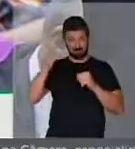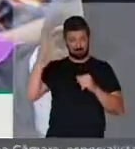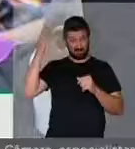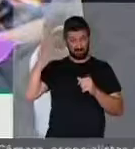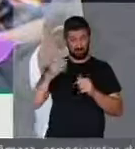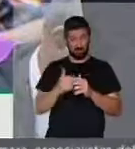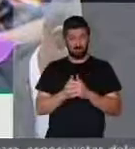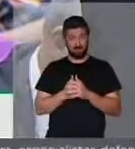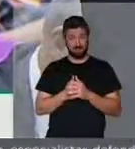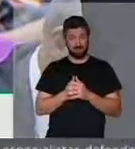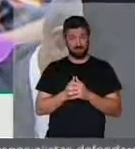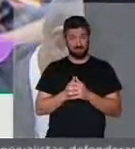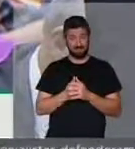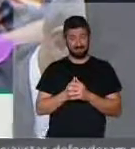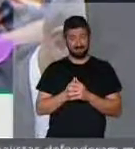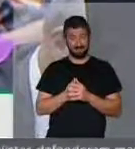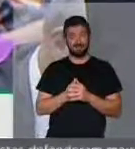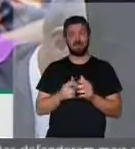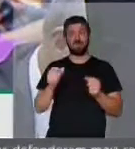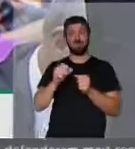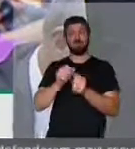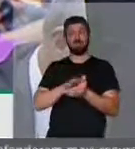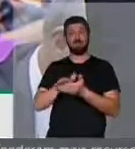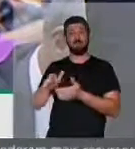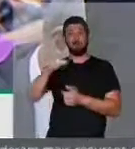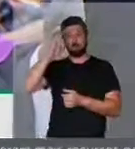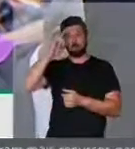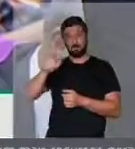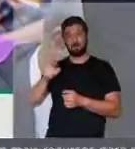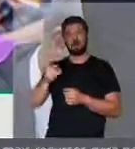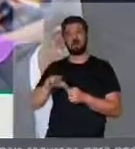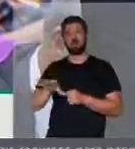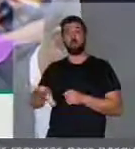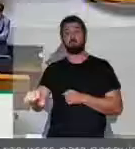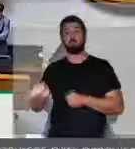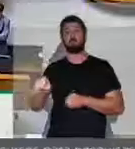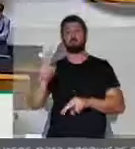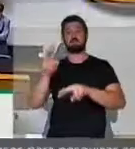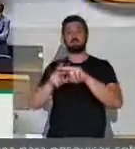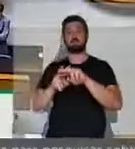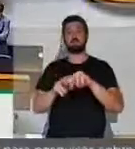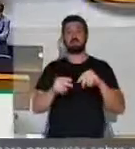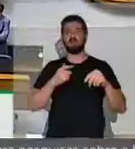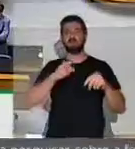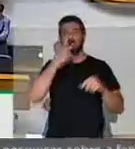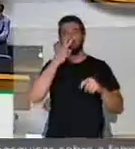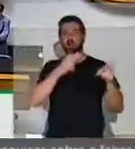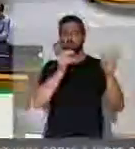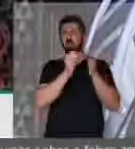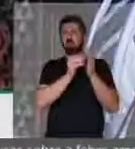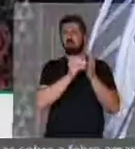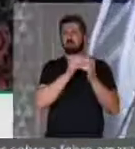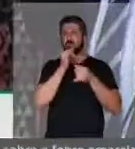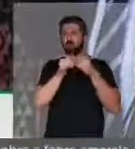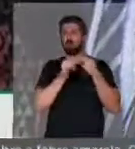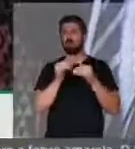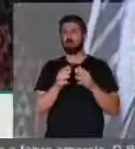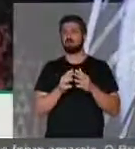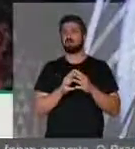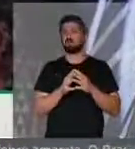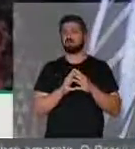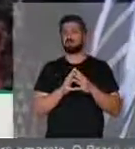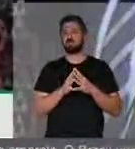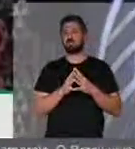governância, ele expediu um mandato de busca e apreensão. Eu acho que ele está desinformado.